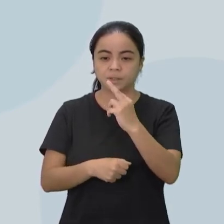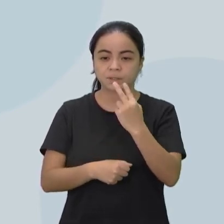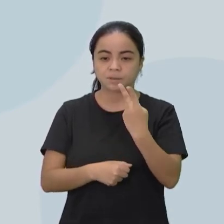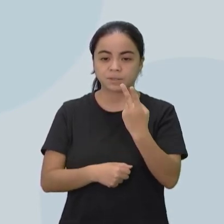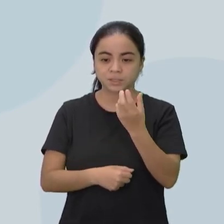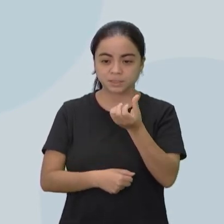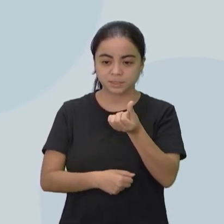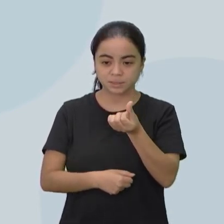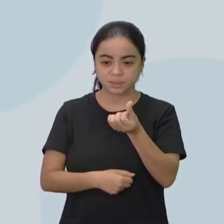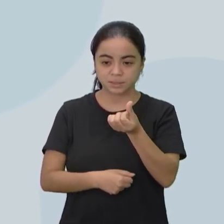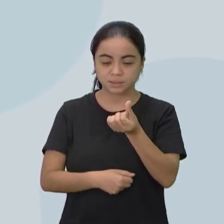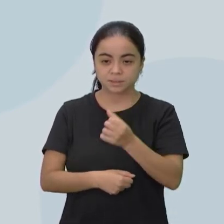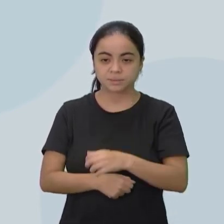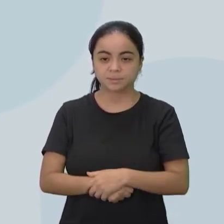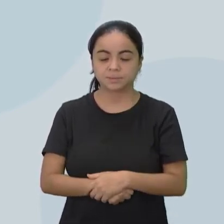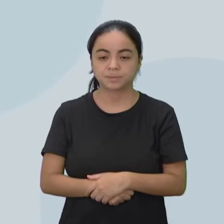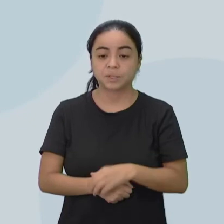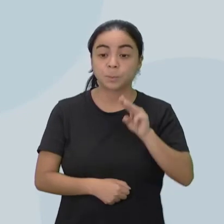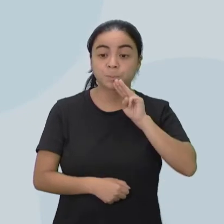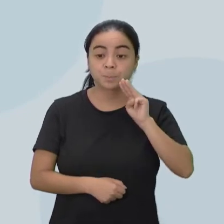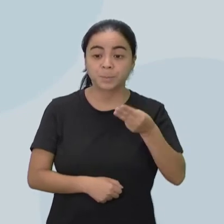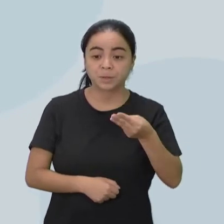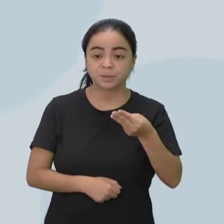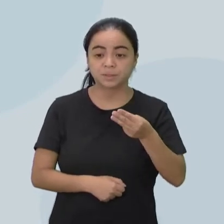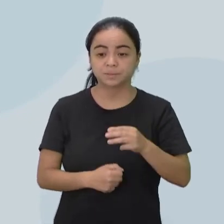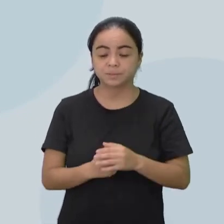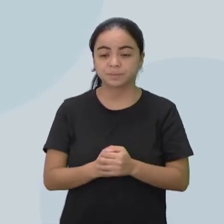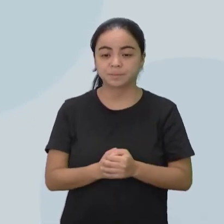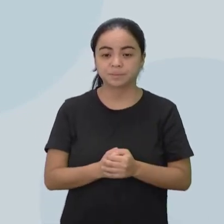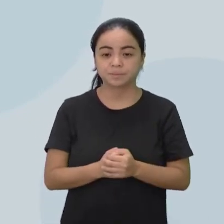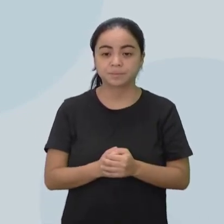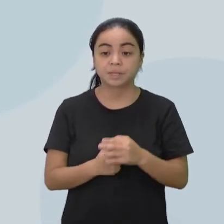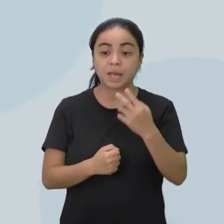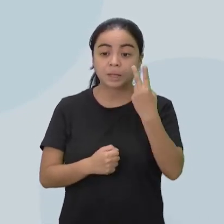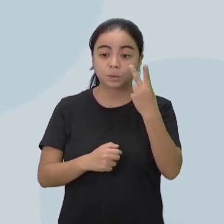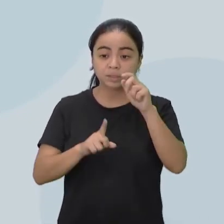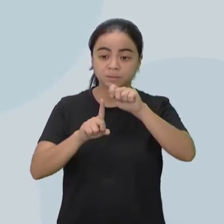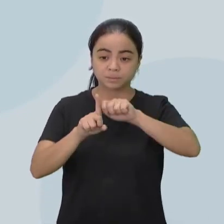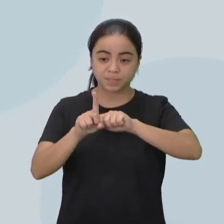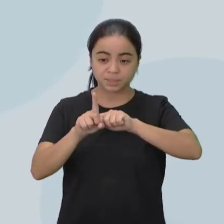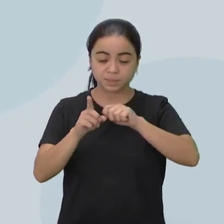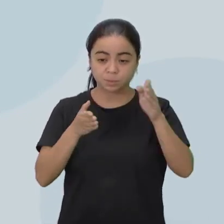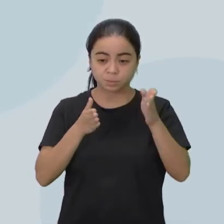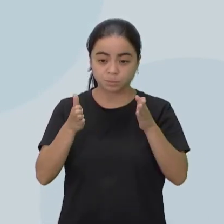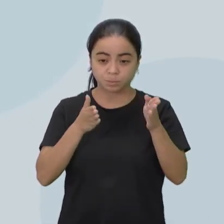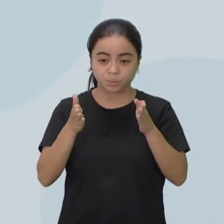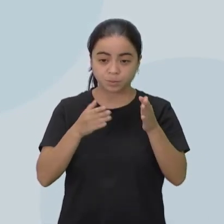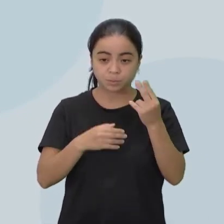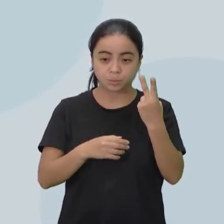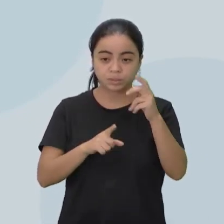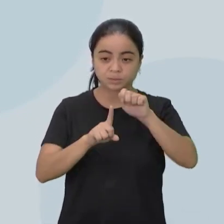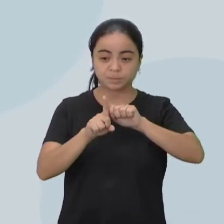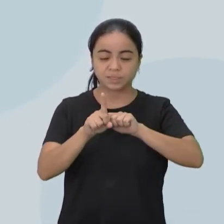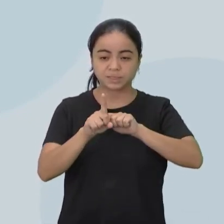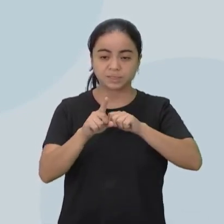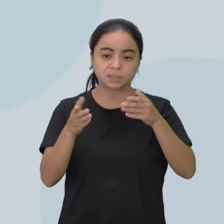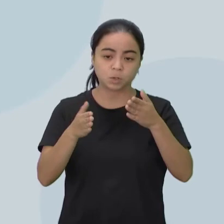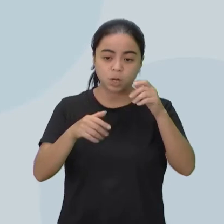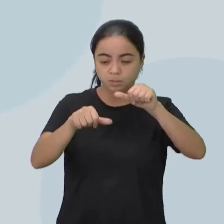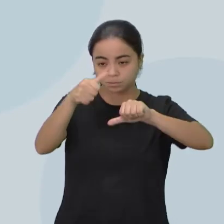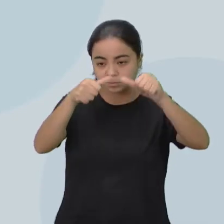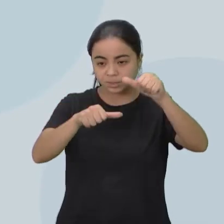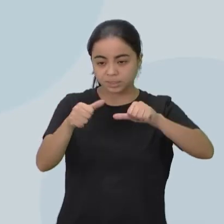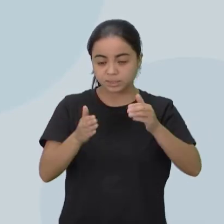26, né? 26 milhões, né, milhares aí, em 2 meses, que é o que a gente está analisando, né, em